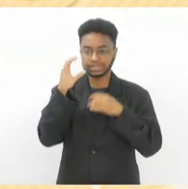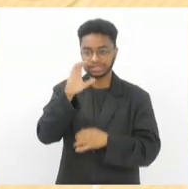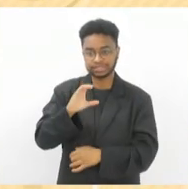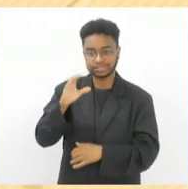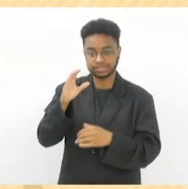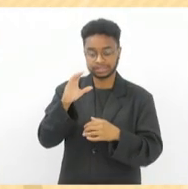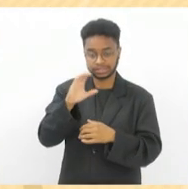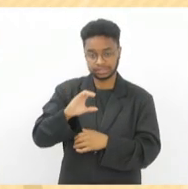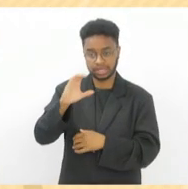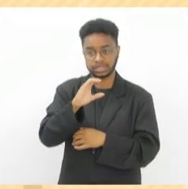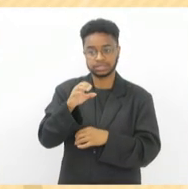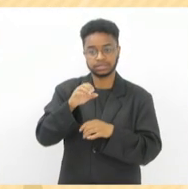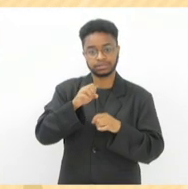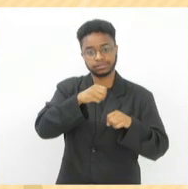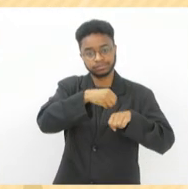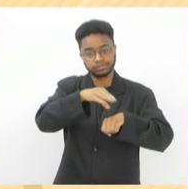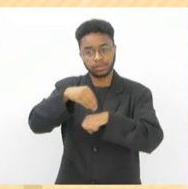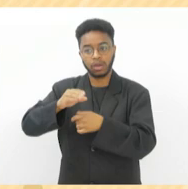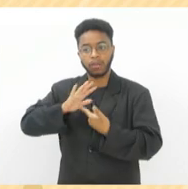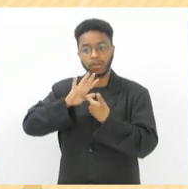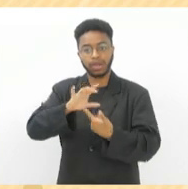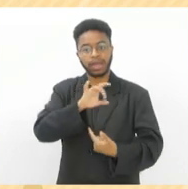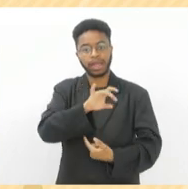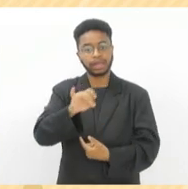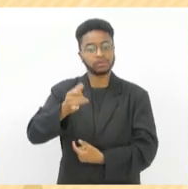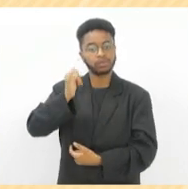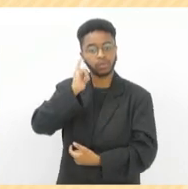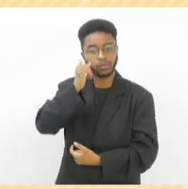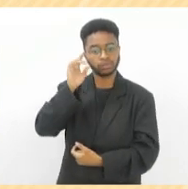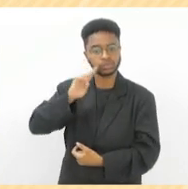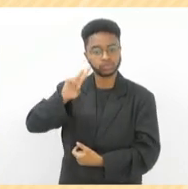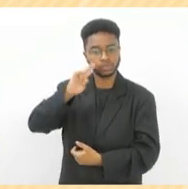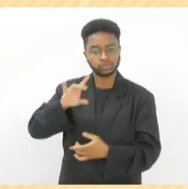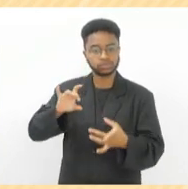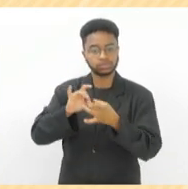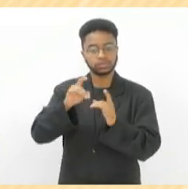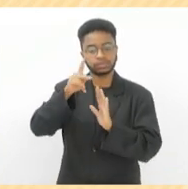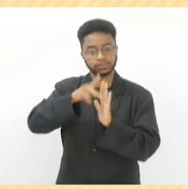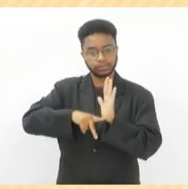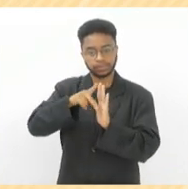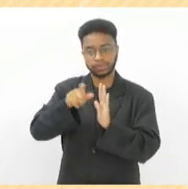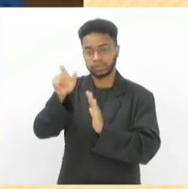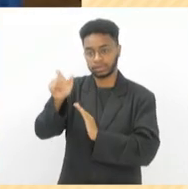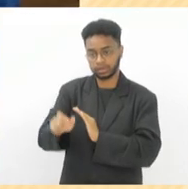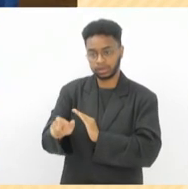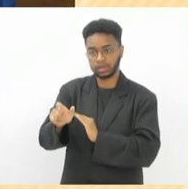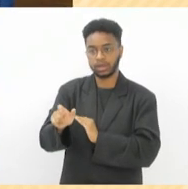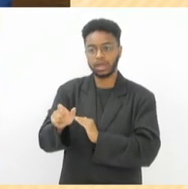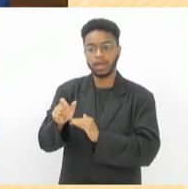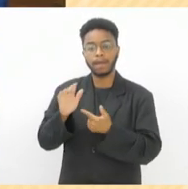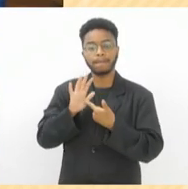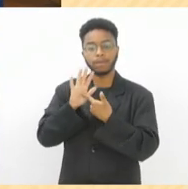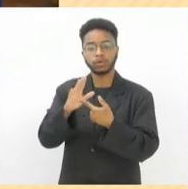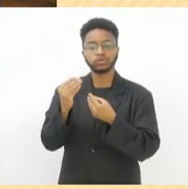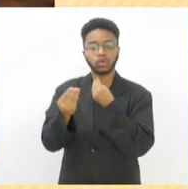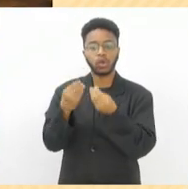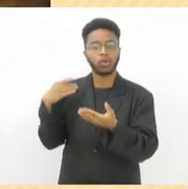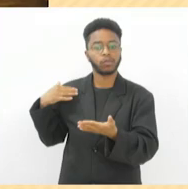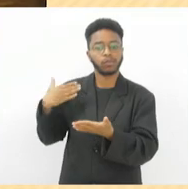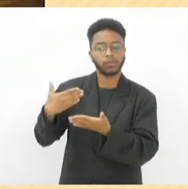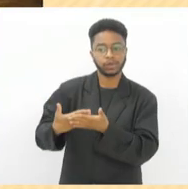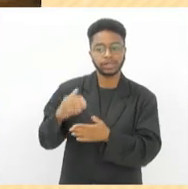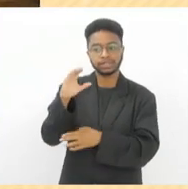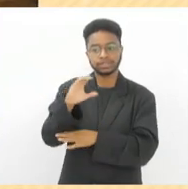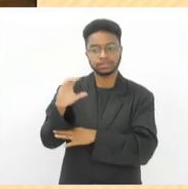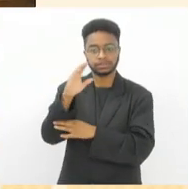a contação de cada cientista uma história. No projeto, a contadora de história, Cook, narra a trajetória brilhante da